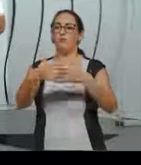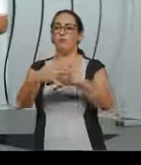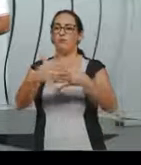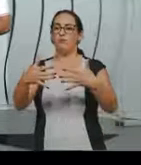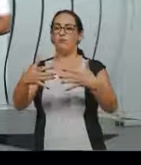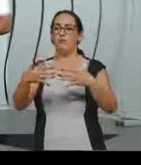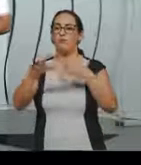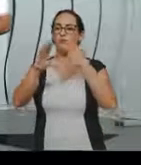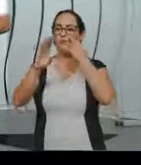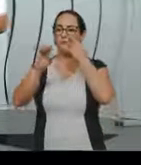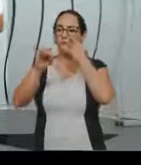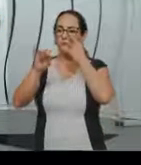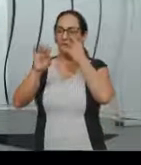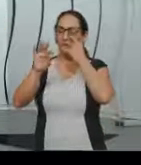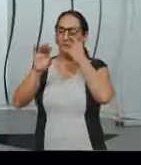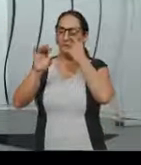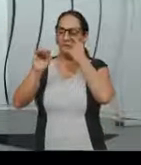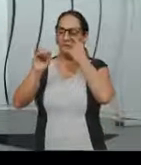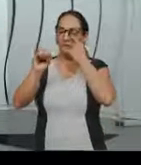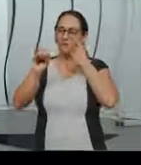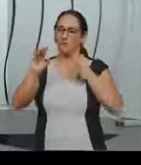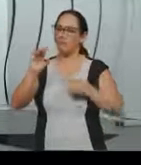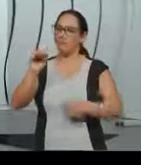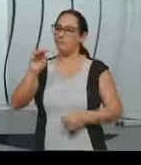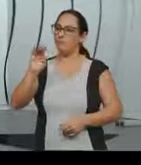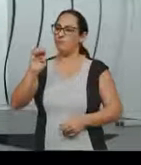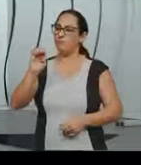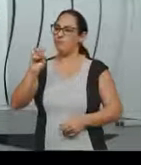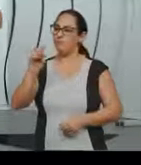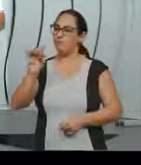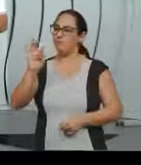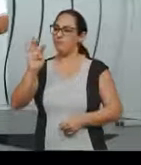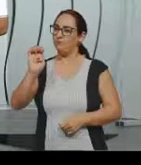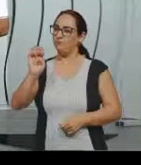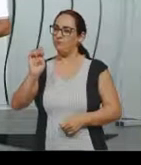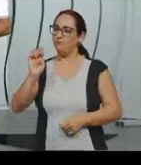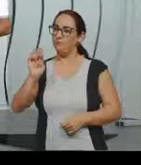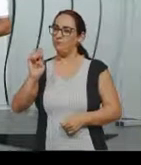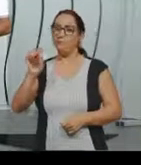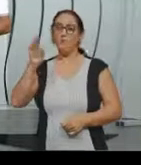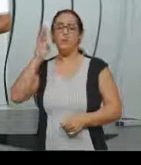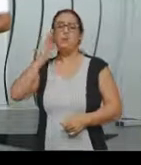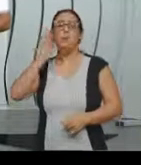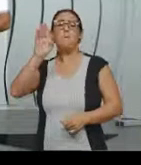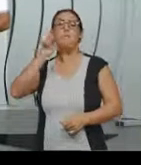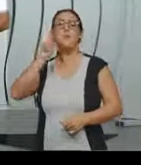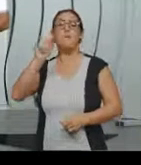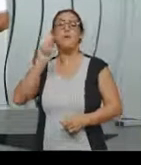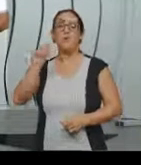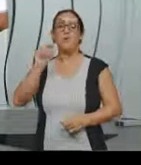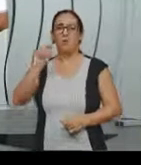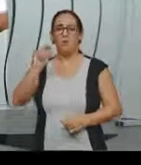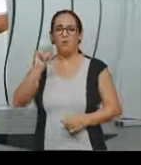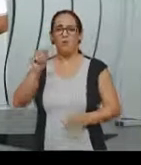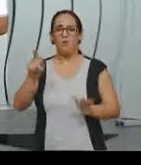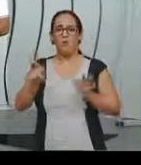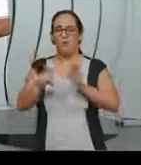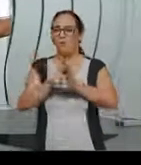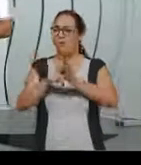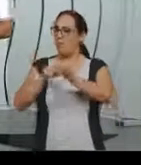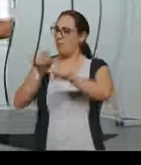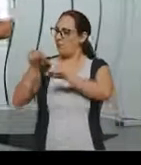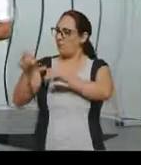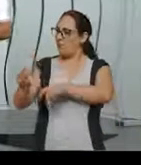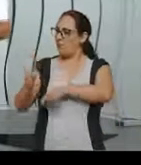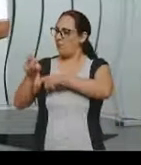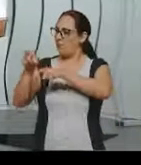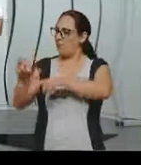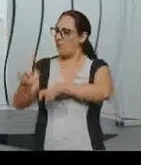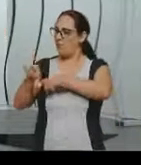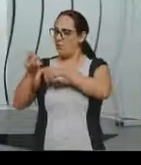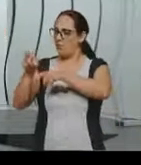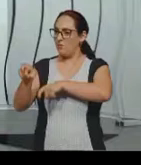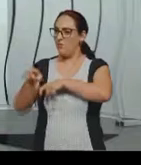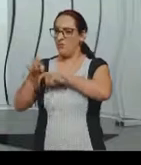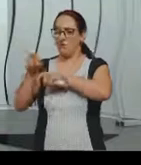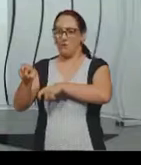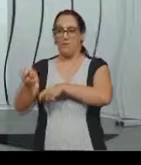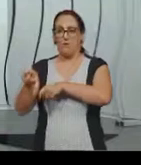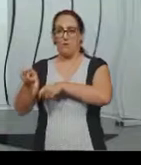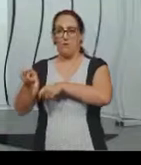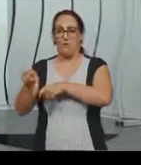área, principalmente na atividade pecuária e agrícola também, na atividade agropecuária, né, para